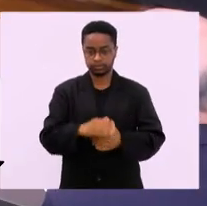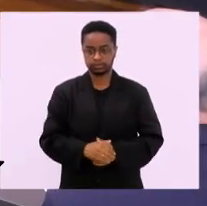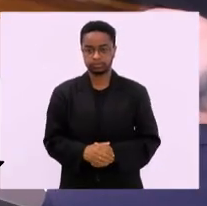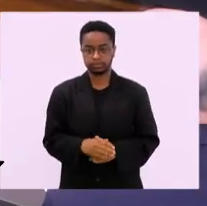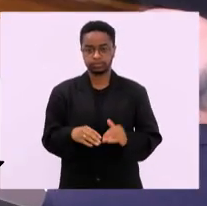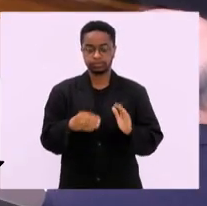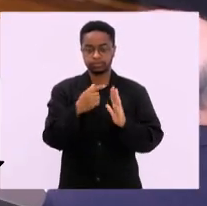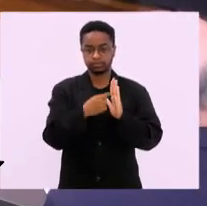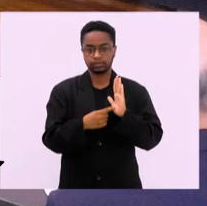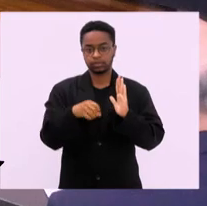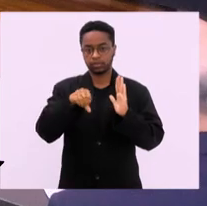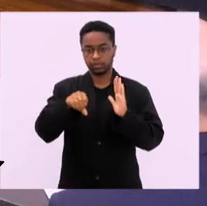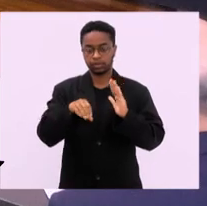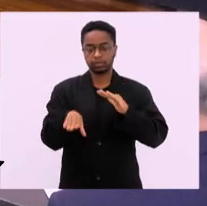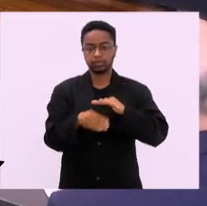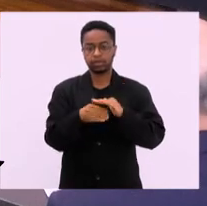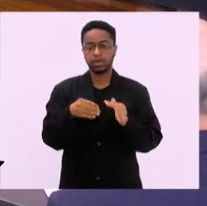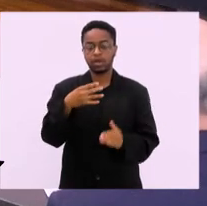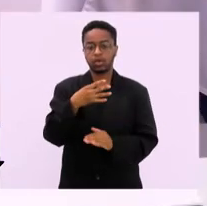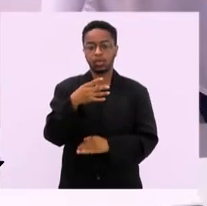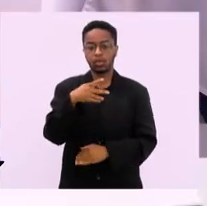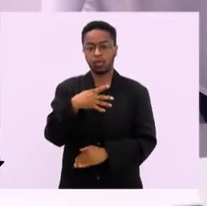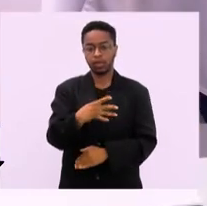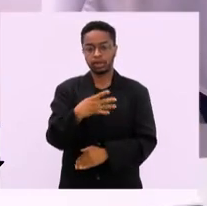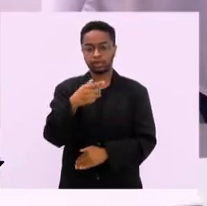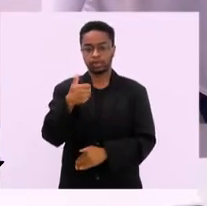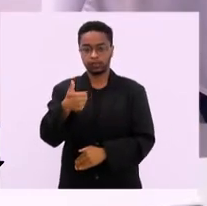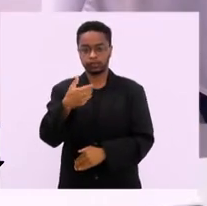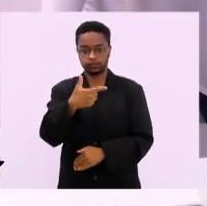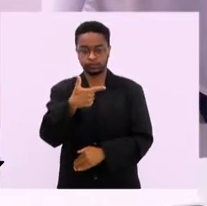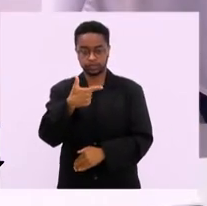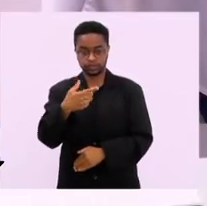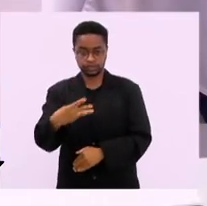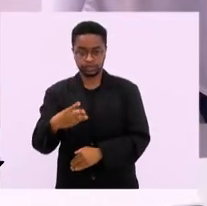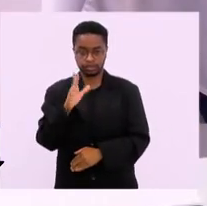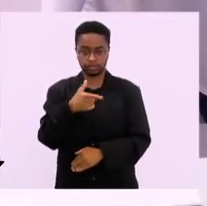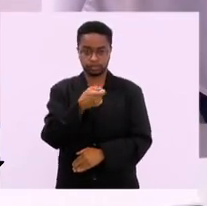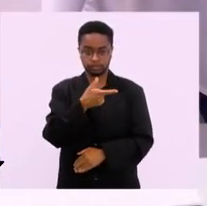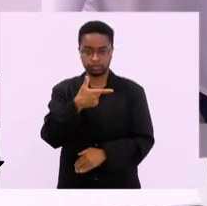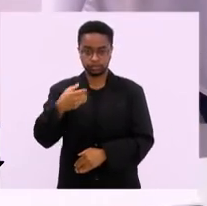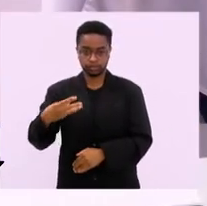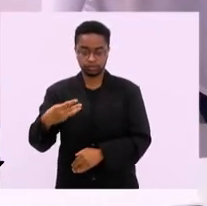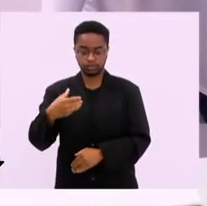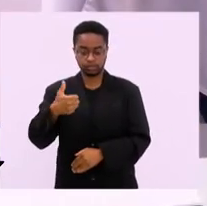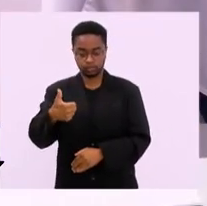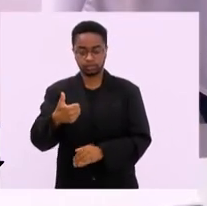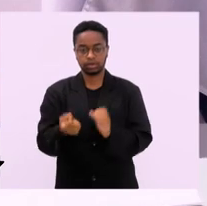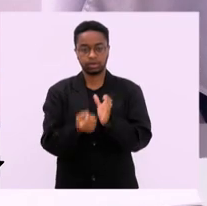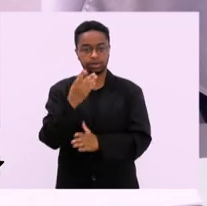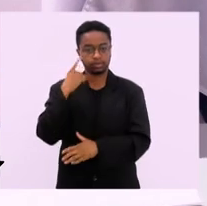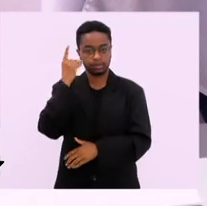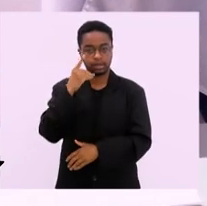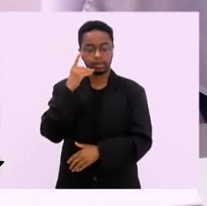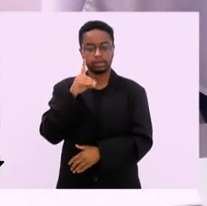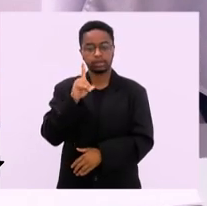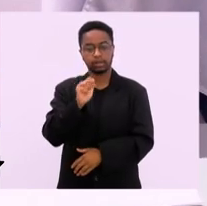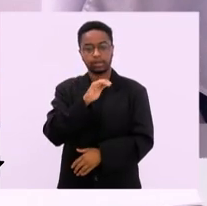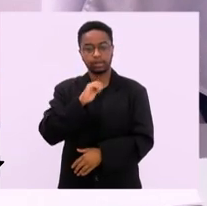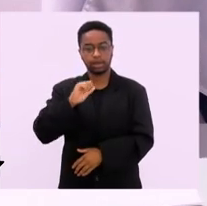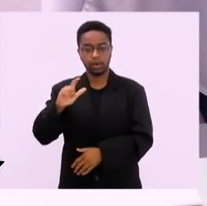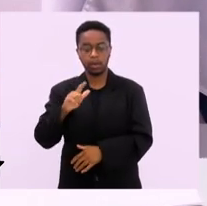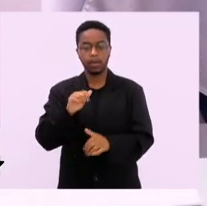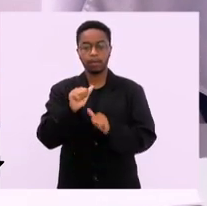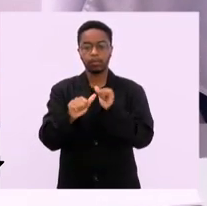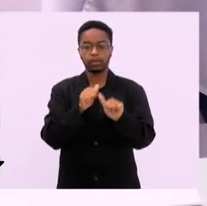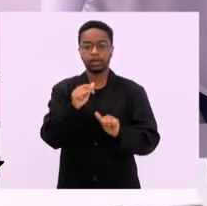da pauta, emendas de plenário, é o PL 4123 de 21, de autoria do deputado Daniel Librelon. que altera o anexo da Lei